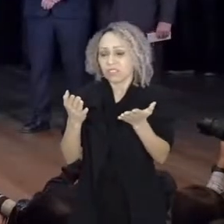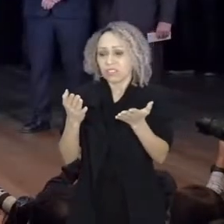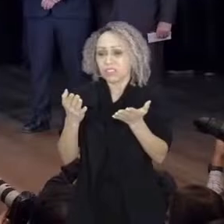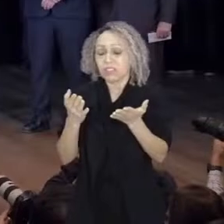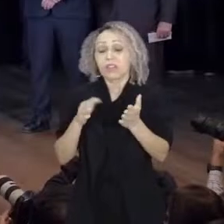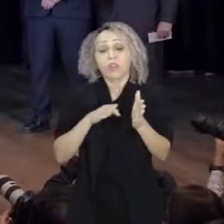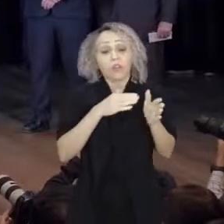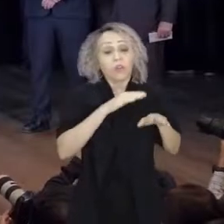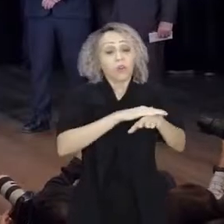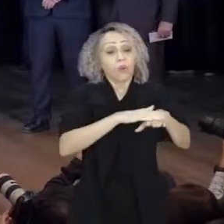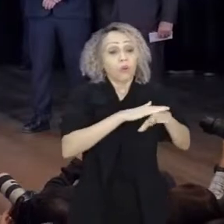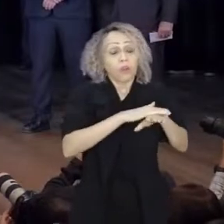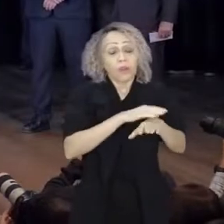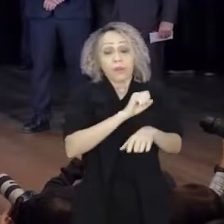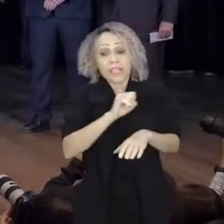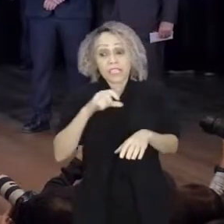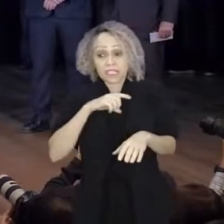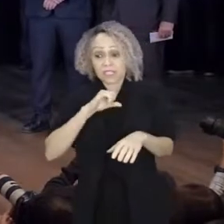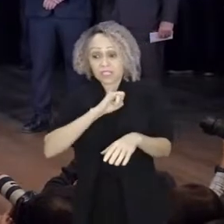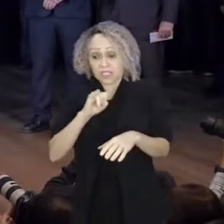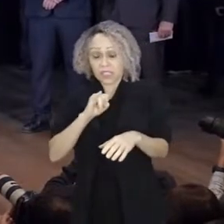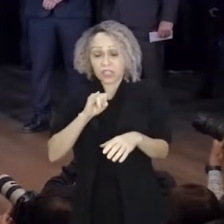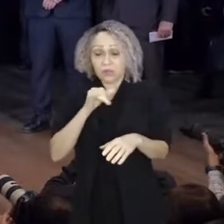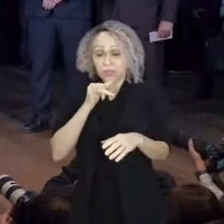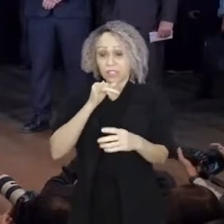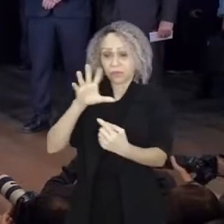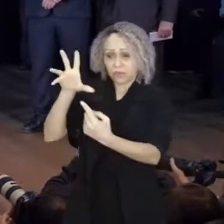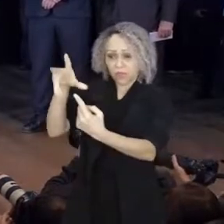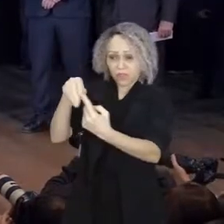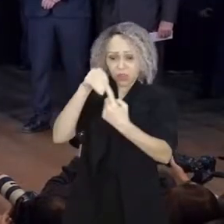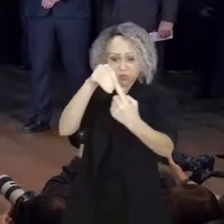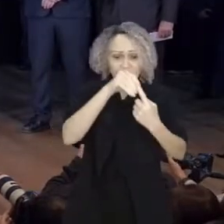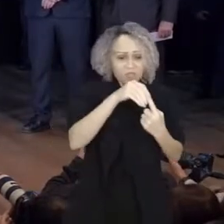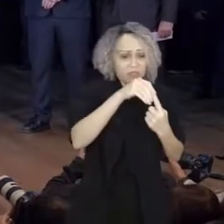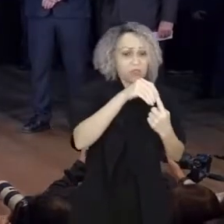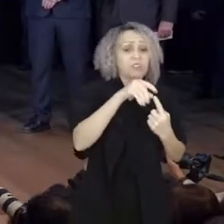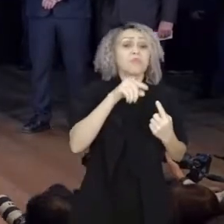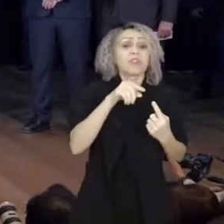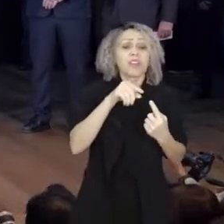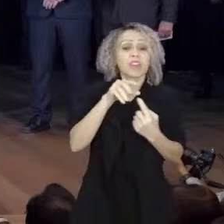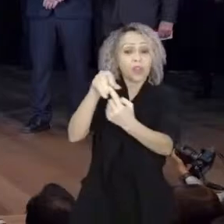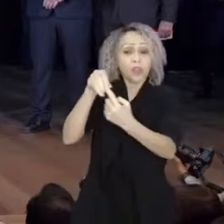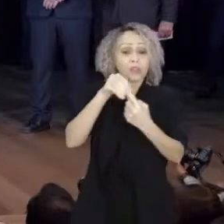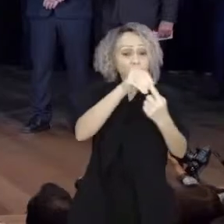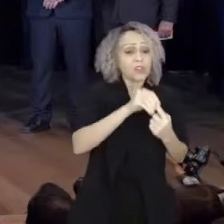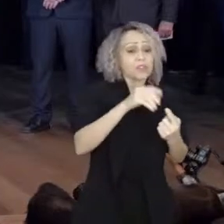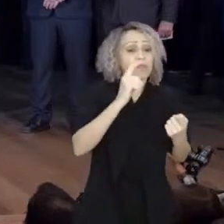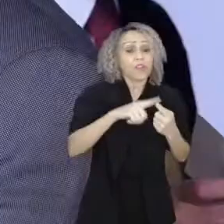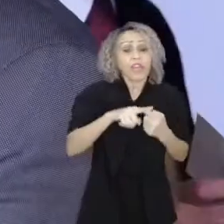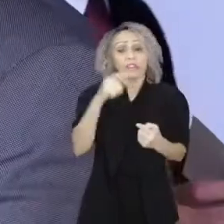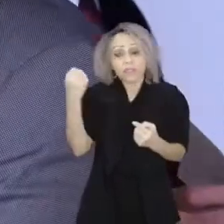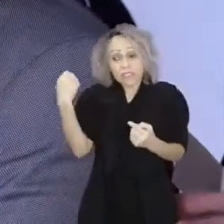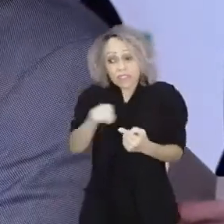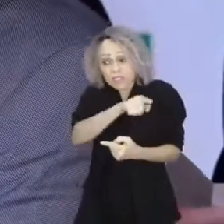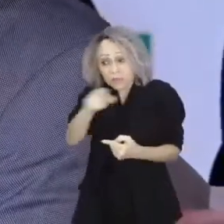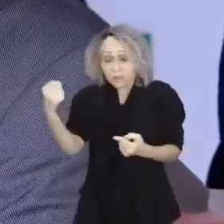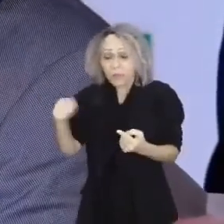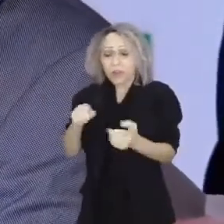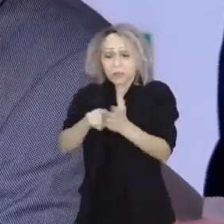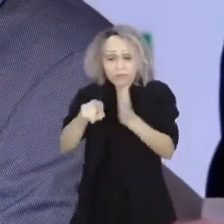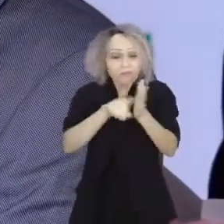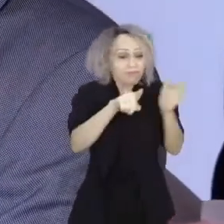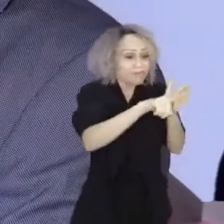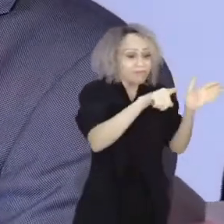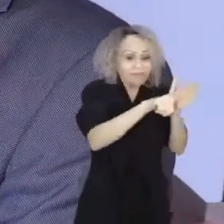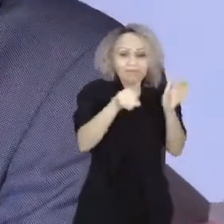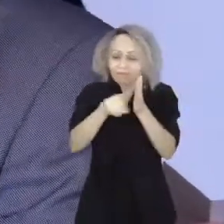mercado, mas fale do problema social que o povo brasileiro precisa. Você pode falar com o Flávio Dino, como é que ele vai consertar o Ministério